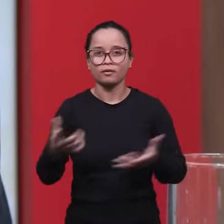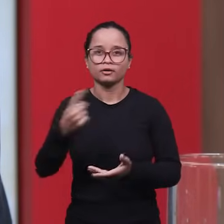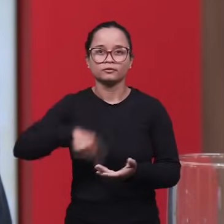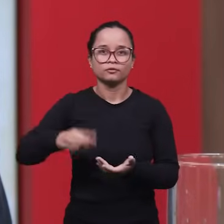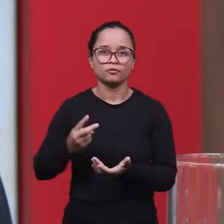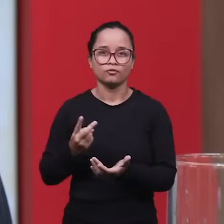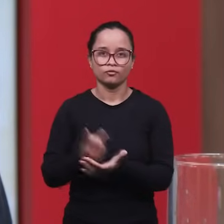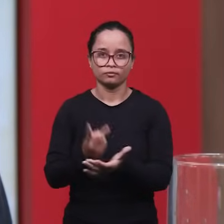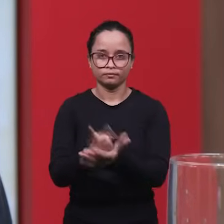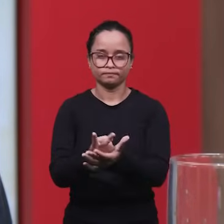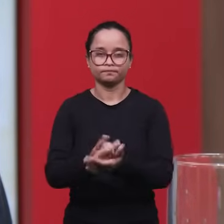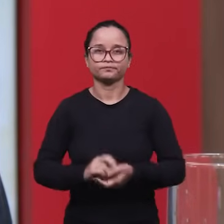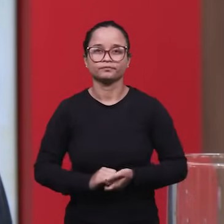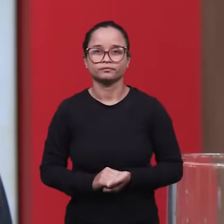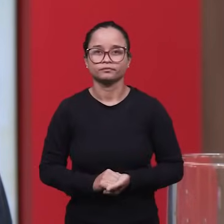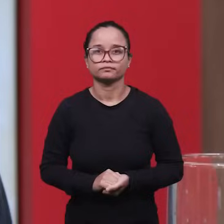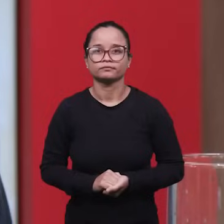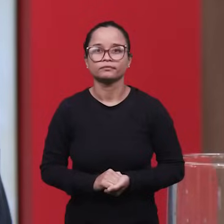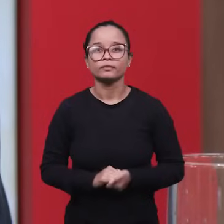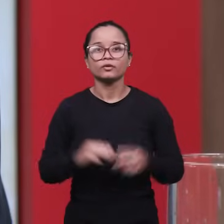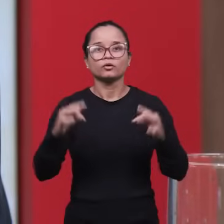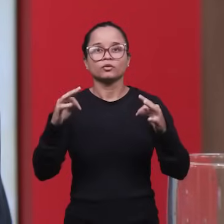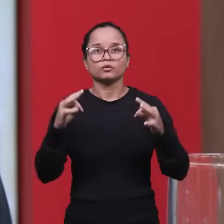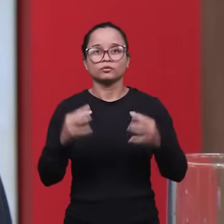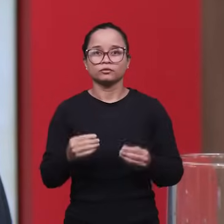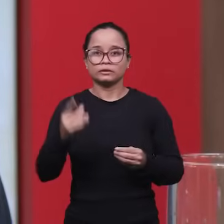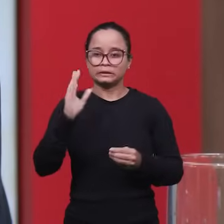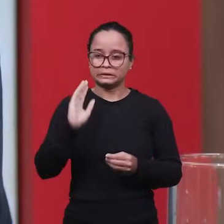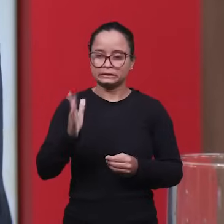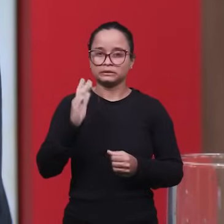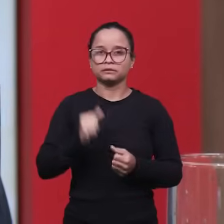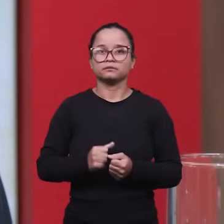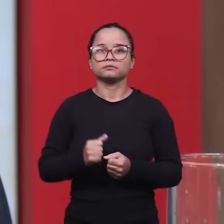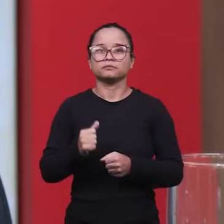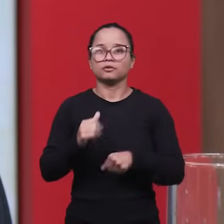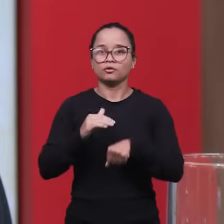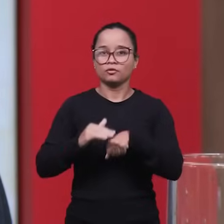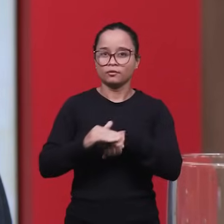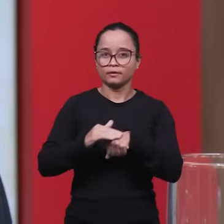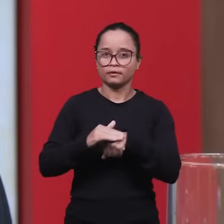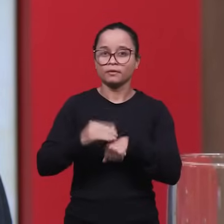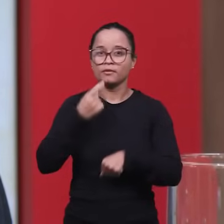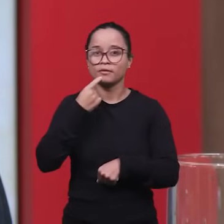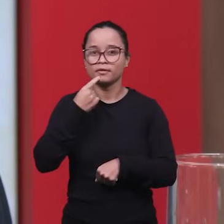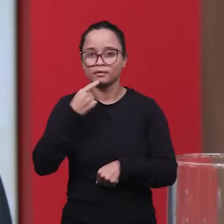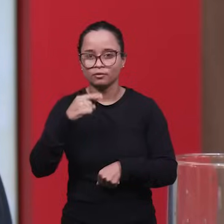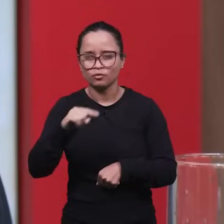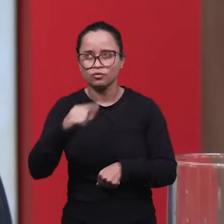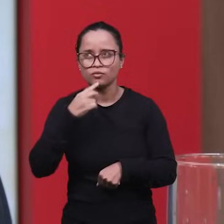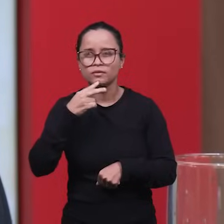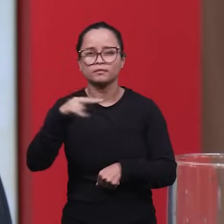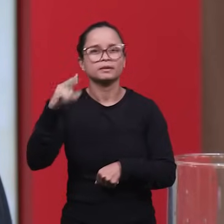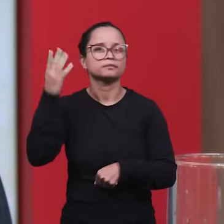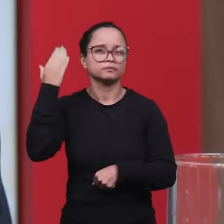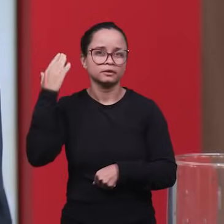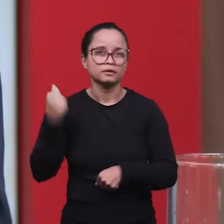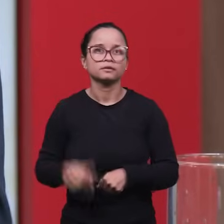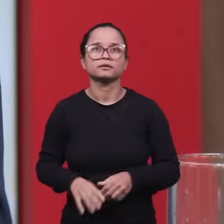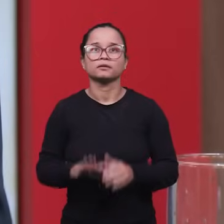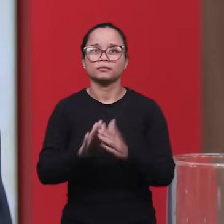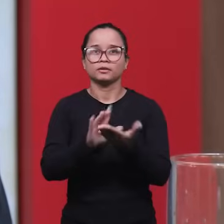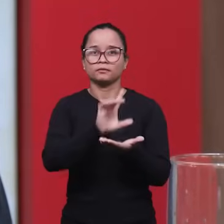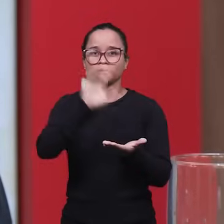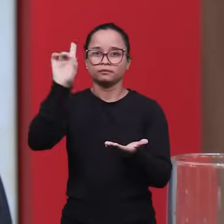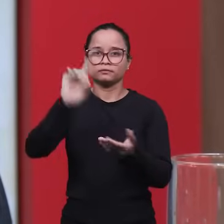dar continuidade àquilo que nós começamos já 2 semanas atrás sobre a palavra. E hoje nós